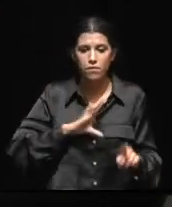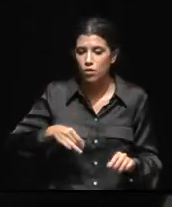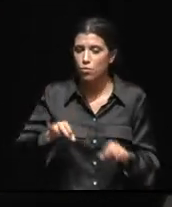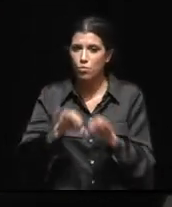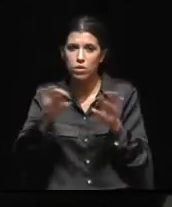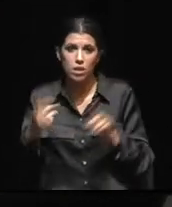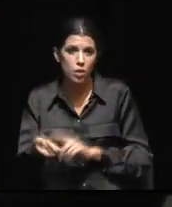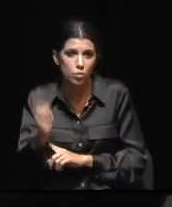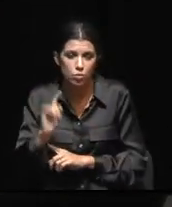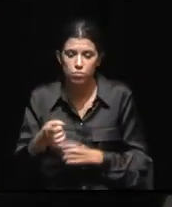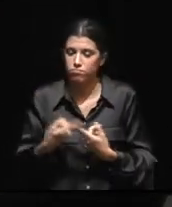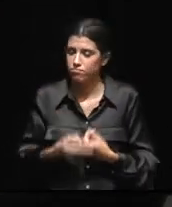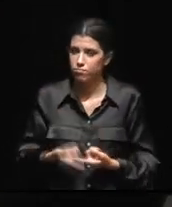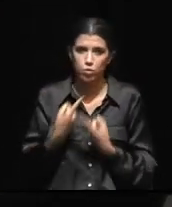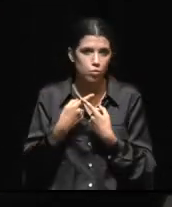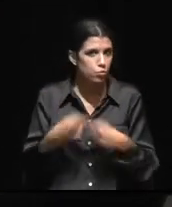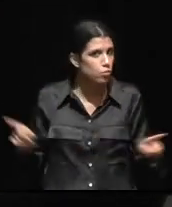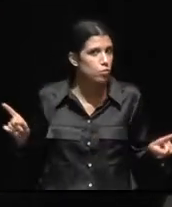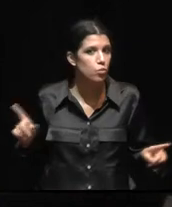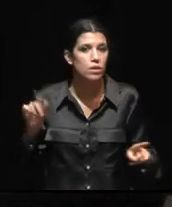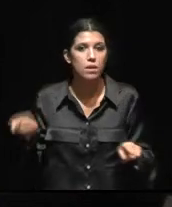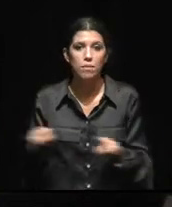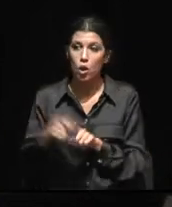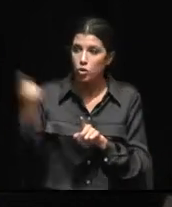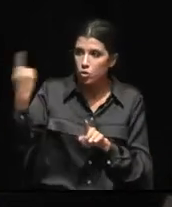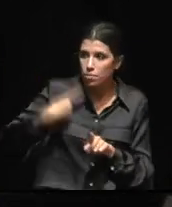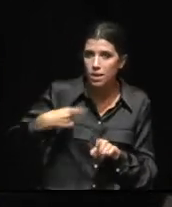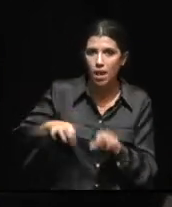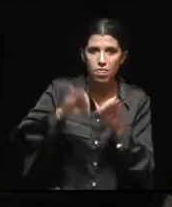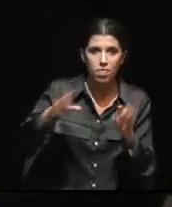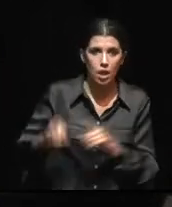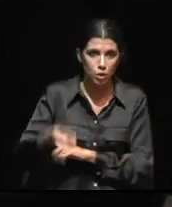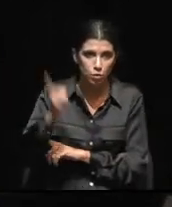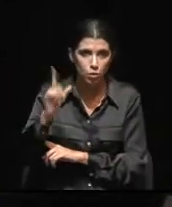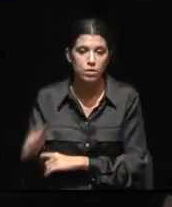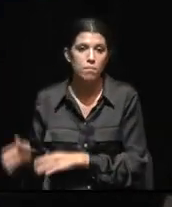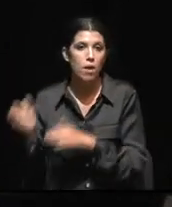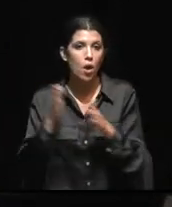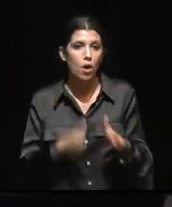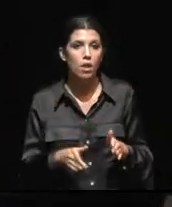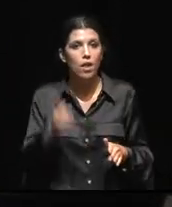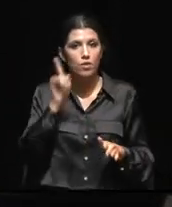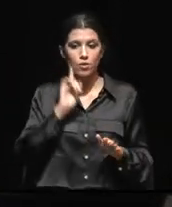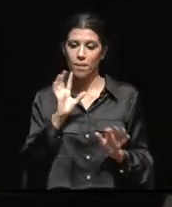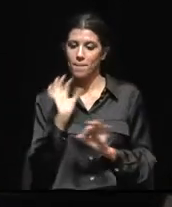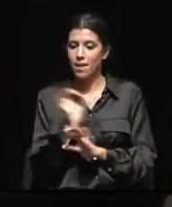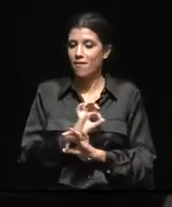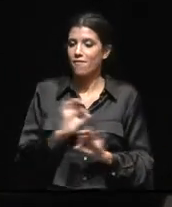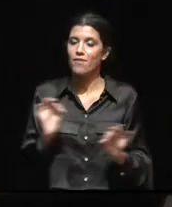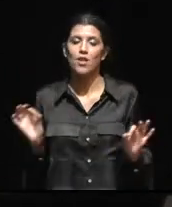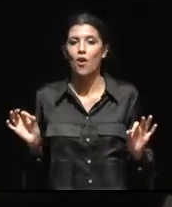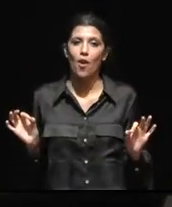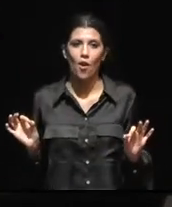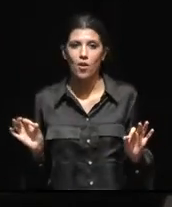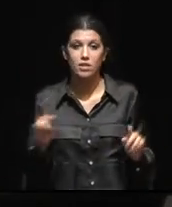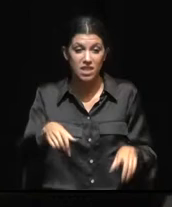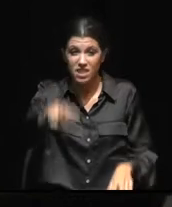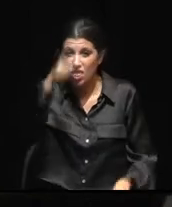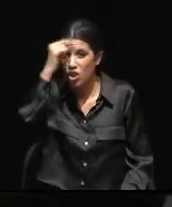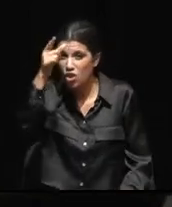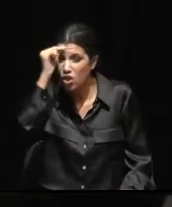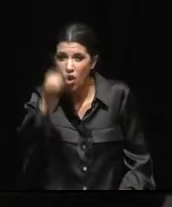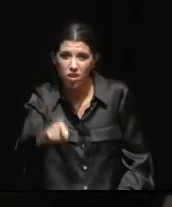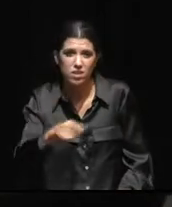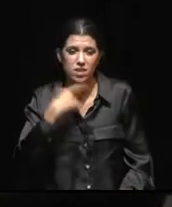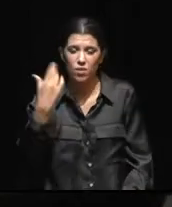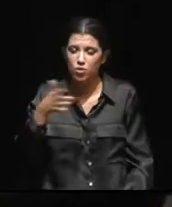do m de maneira nenhuma e não temos nem somos obrigadas a ter e também não somos todas maravilhosas isso també é outra tonteira isso é